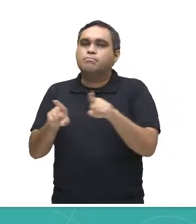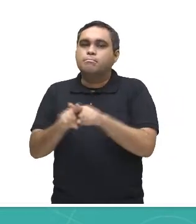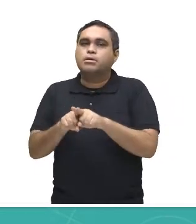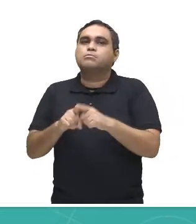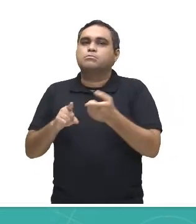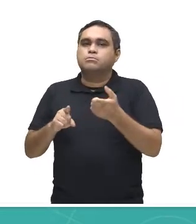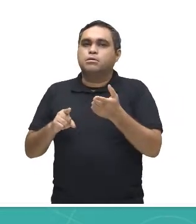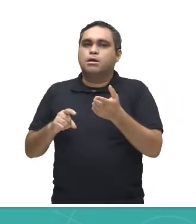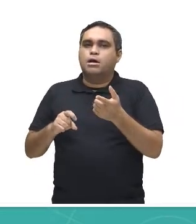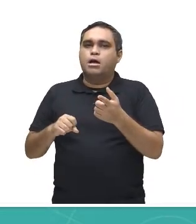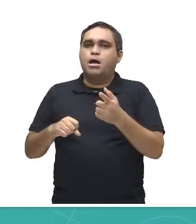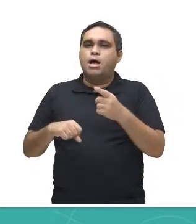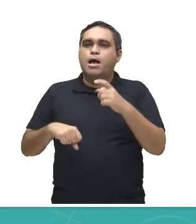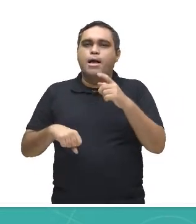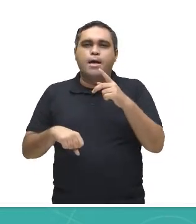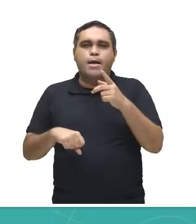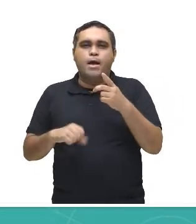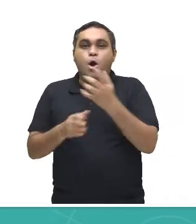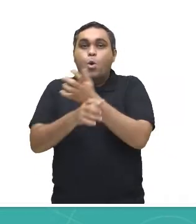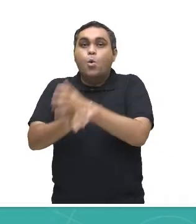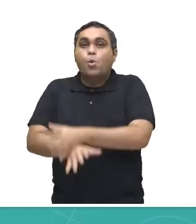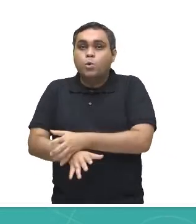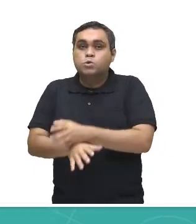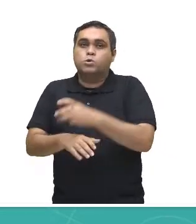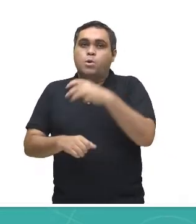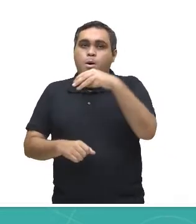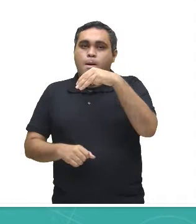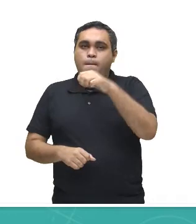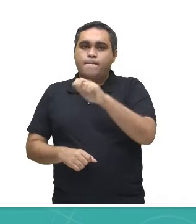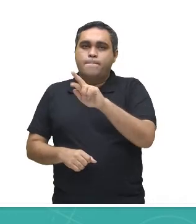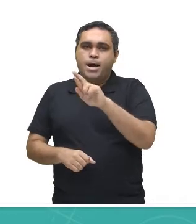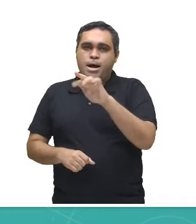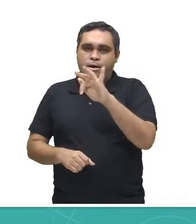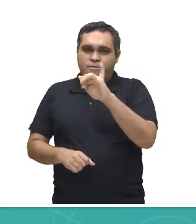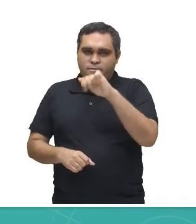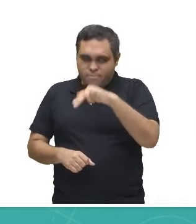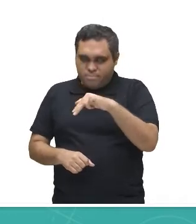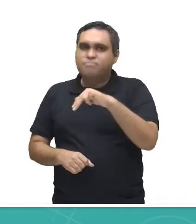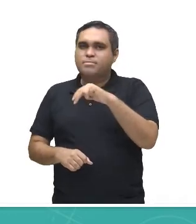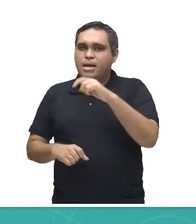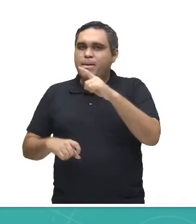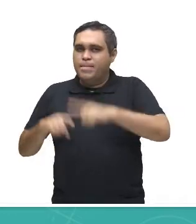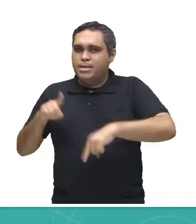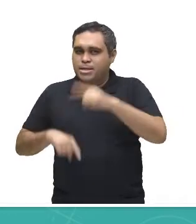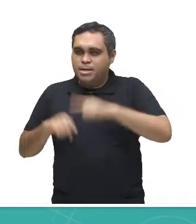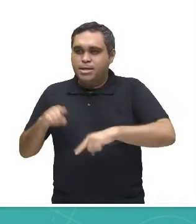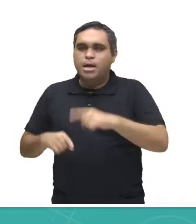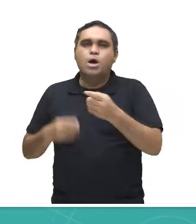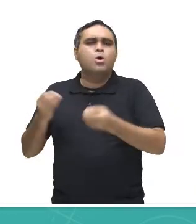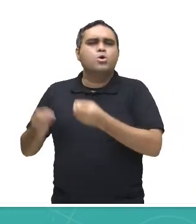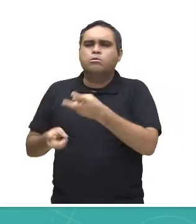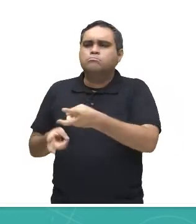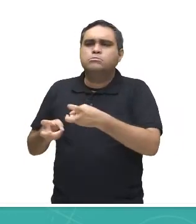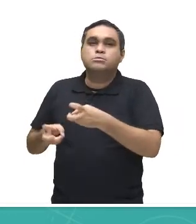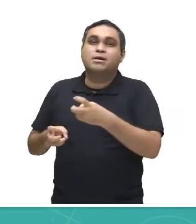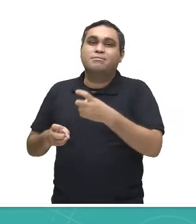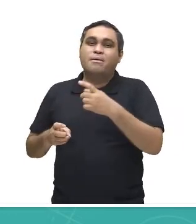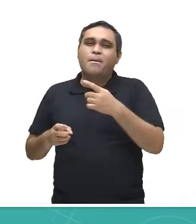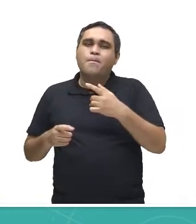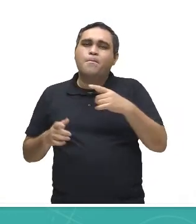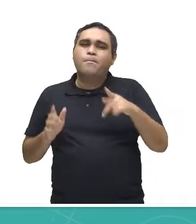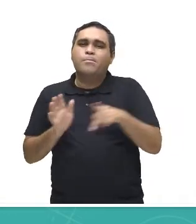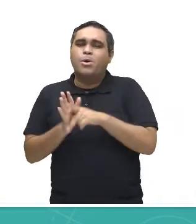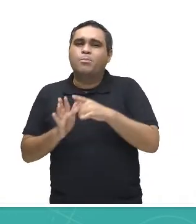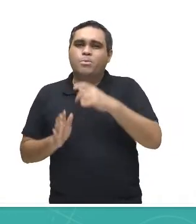dos elefantes lá na África, né? A dominação do Congo converteu-se em um dos episódios mais cruéis da história